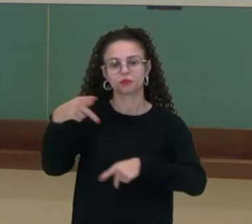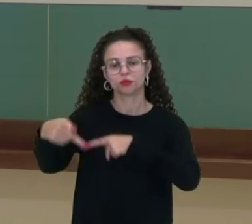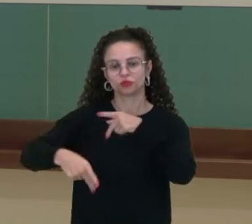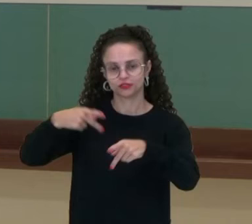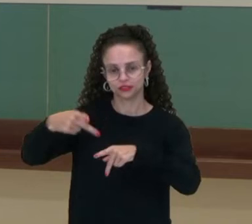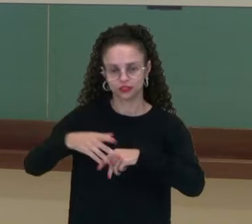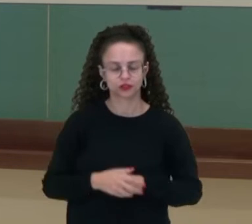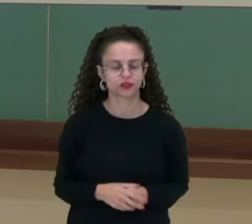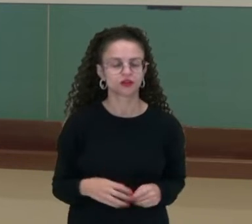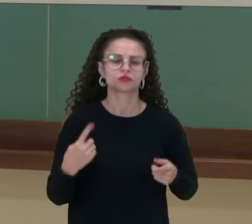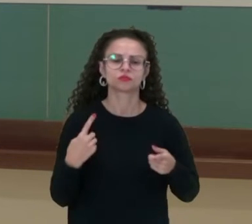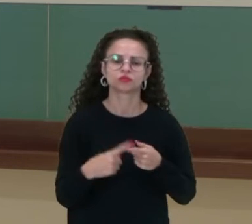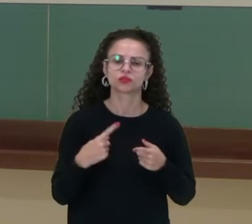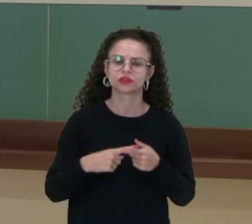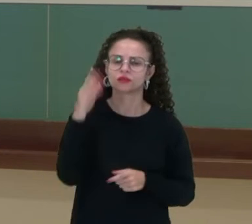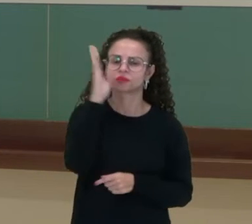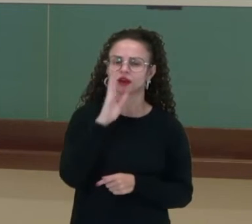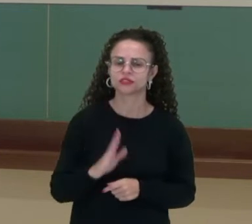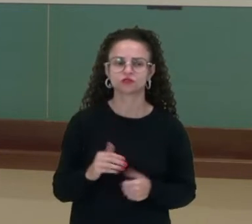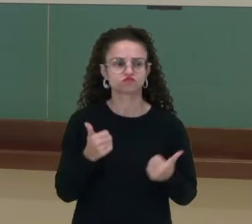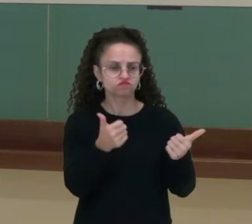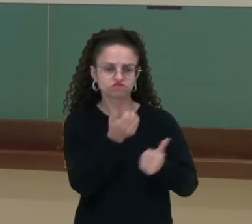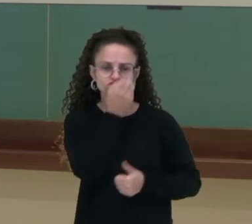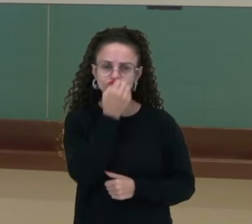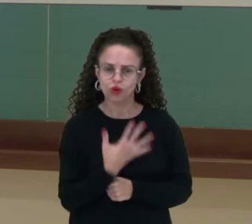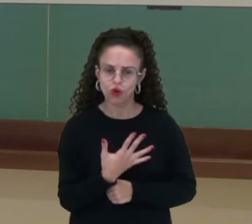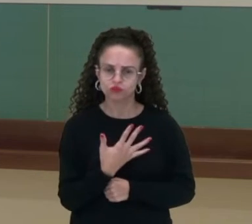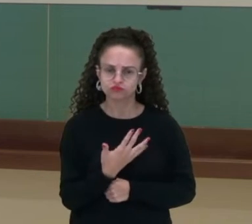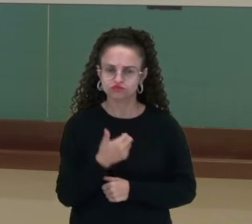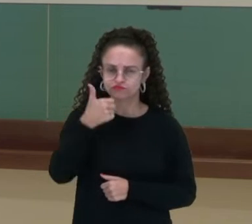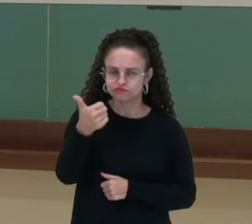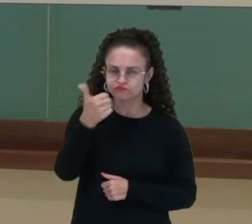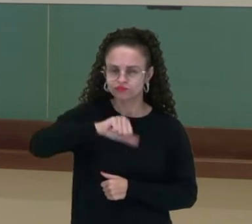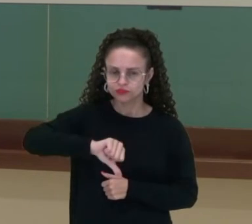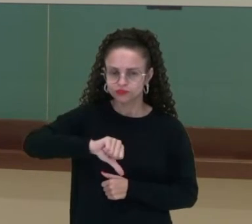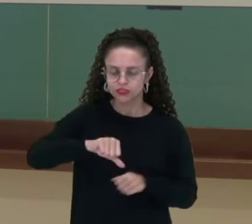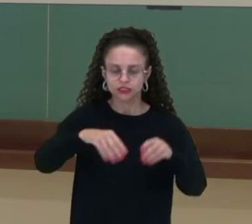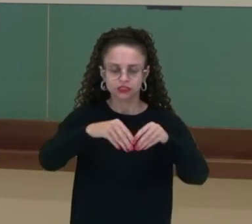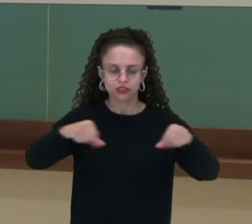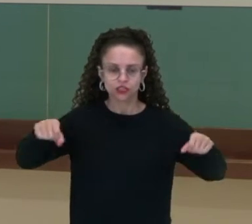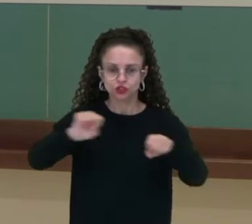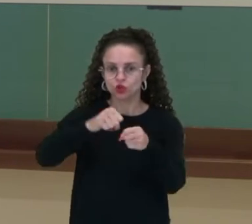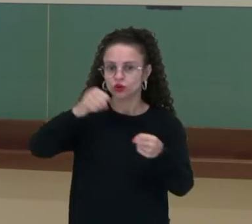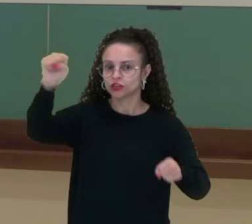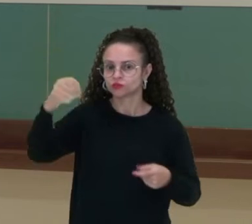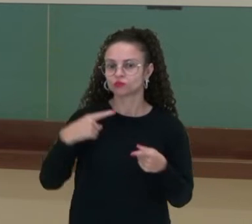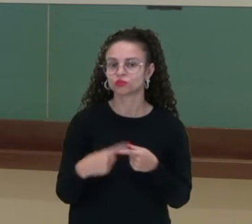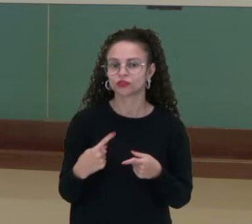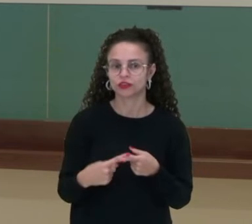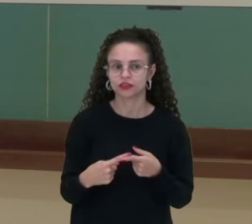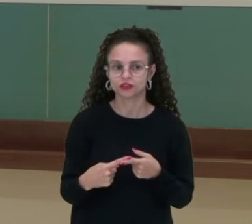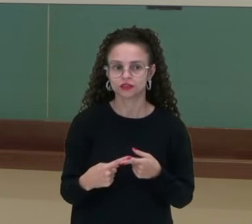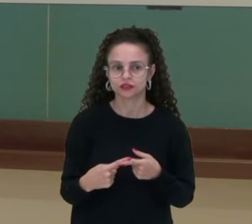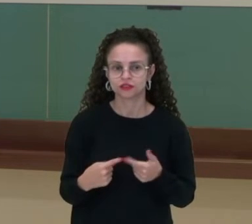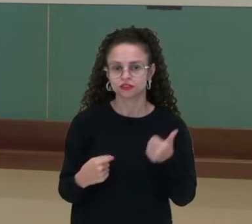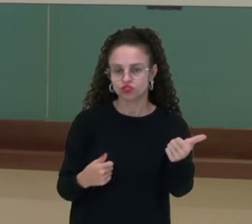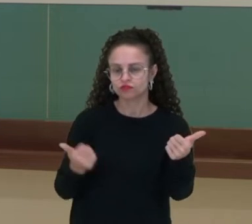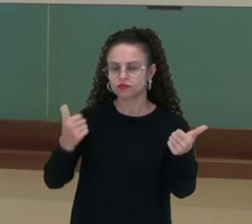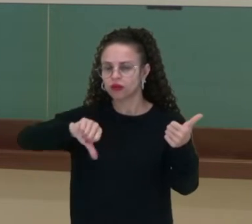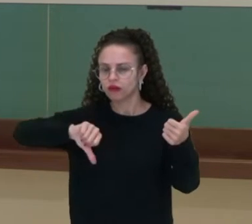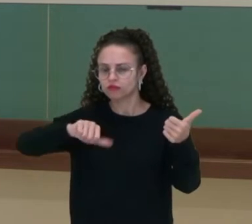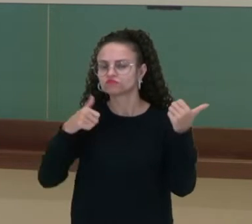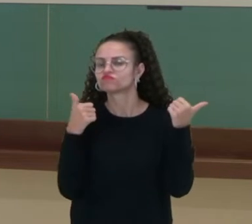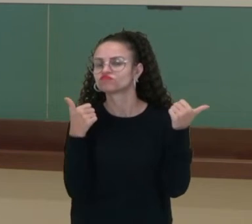população. Por que o Brasil tem uma vantagem ou uma desvantagem de ter um território desse tamanho? Por que o Brasil tem uma vantagem ou uma